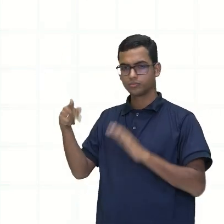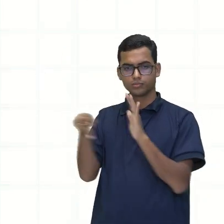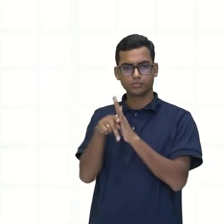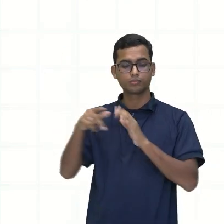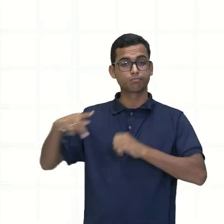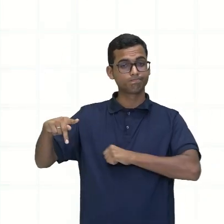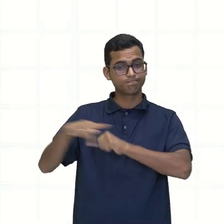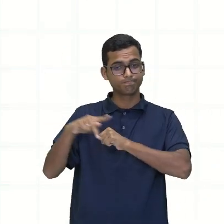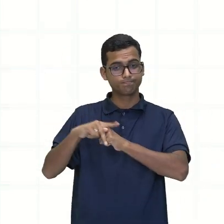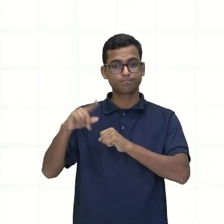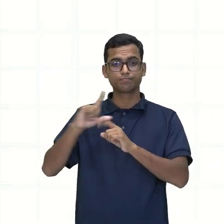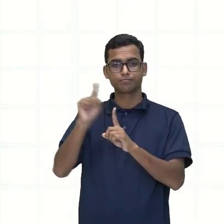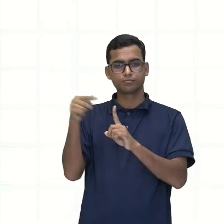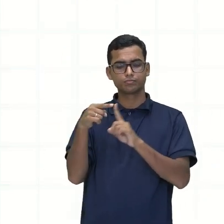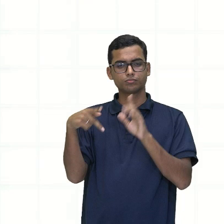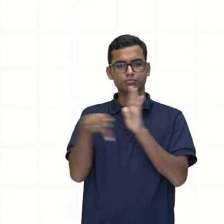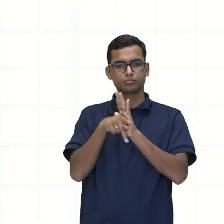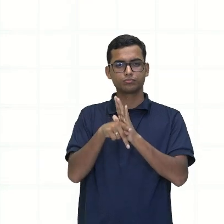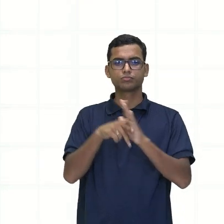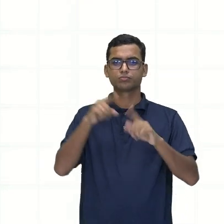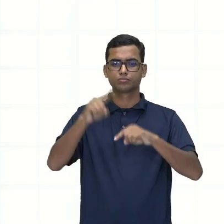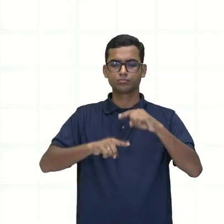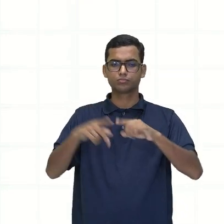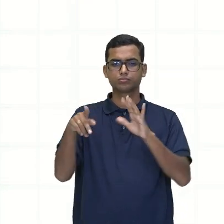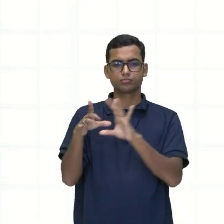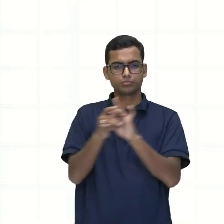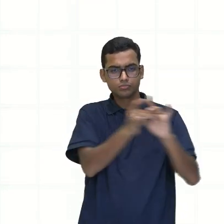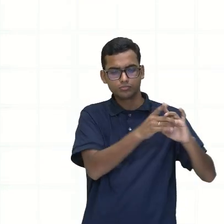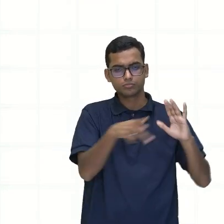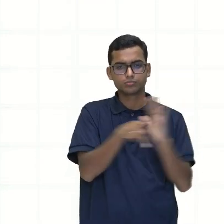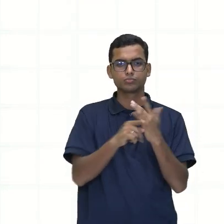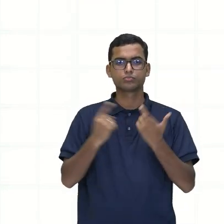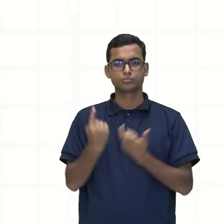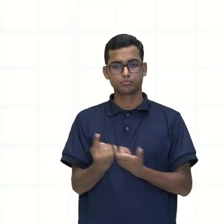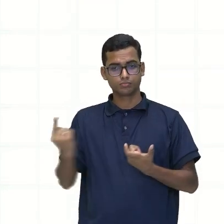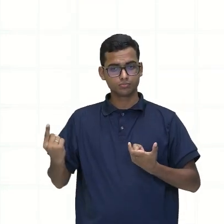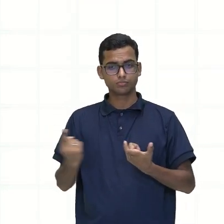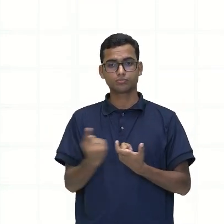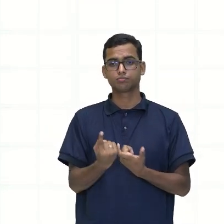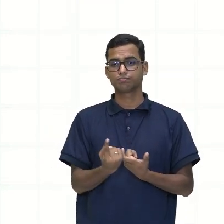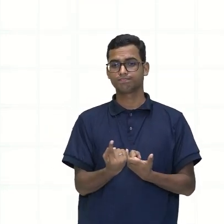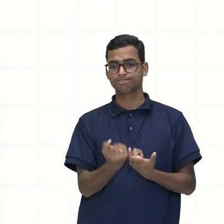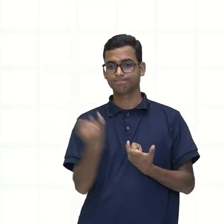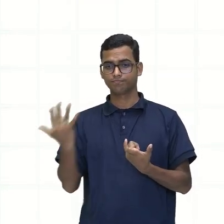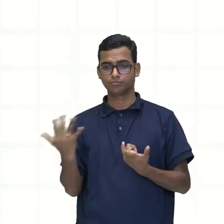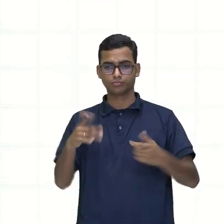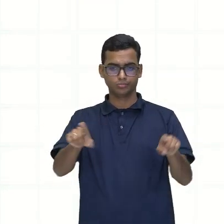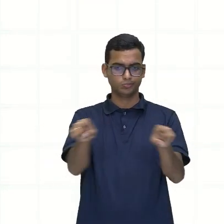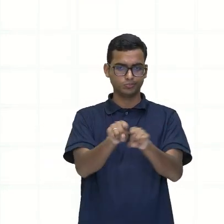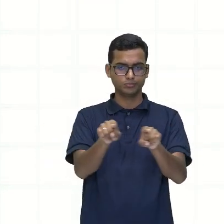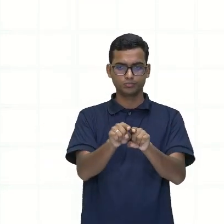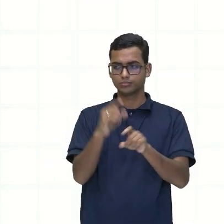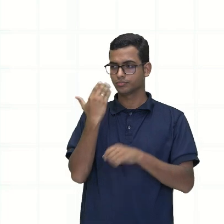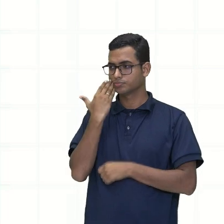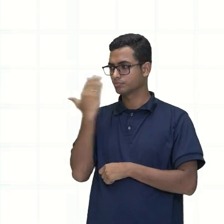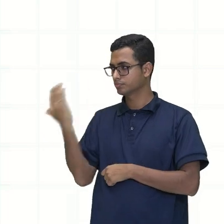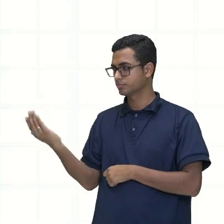de objeto do plural, ok? Plural. Então, nós temos as,